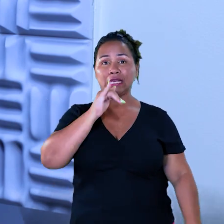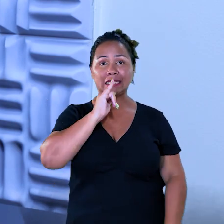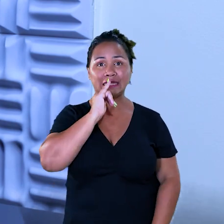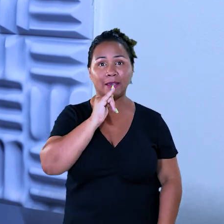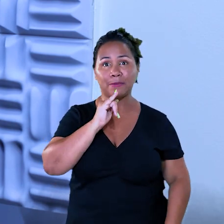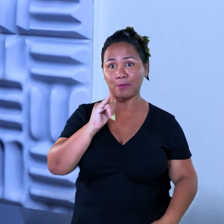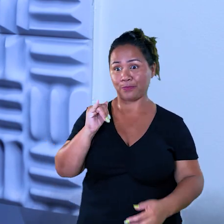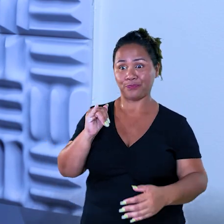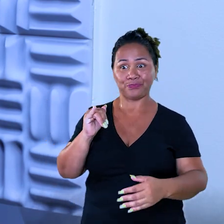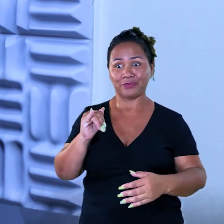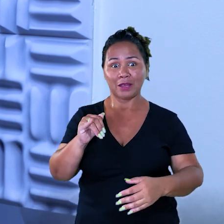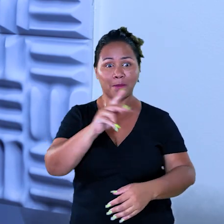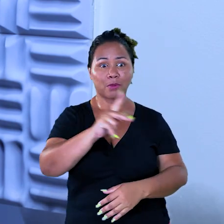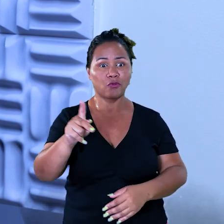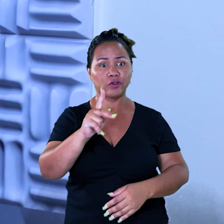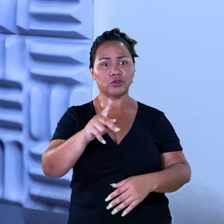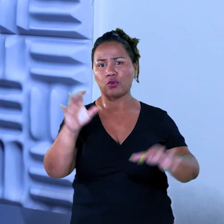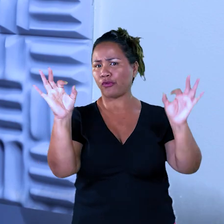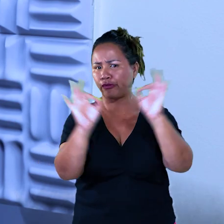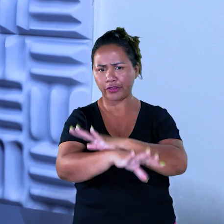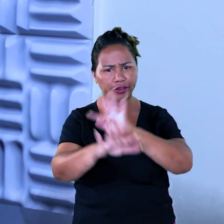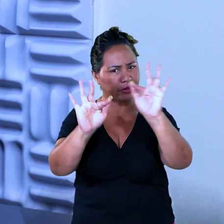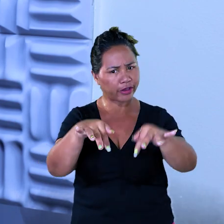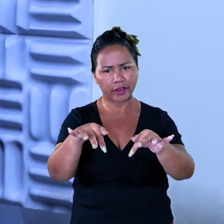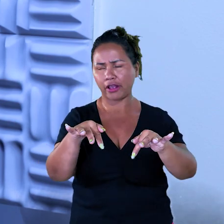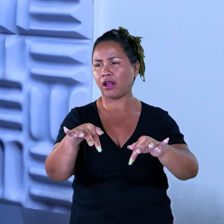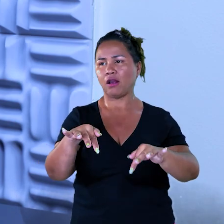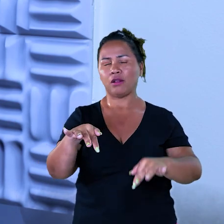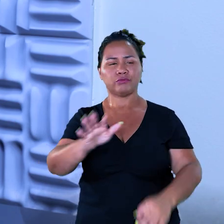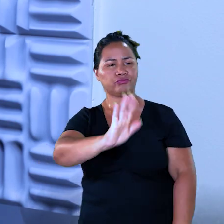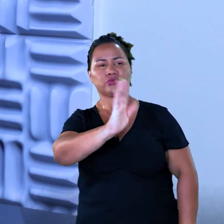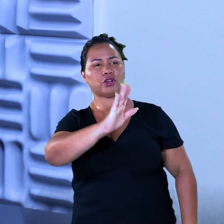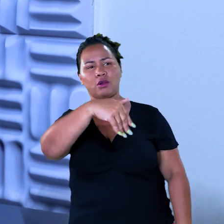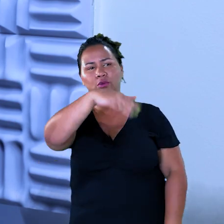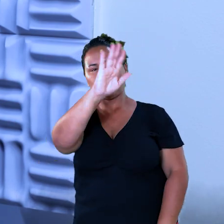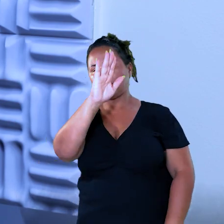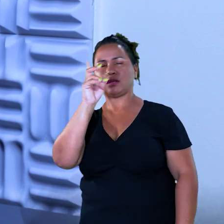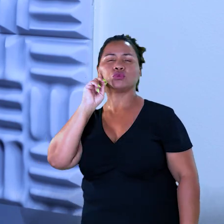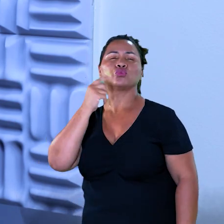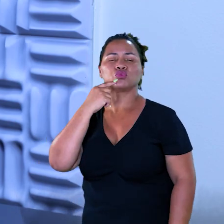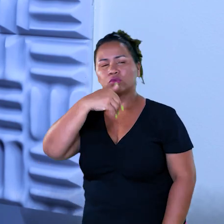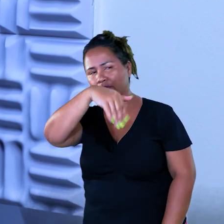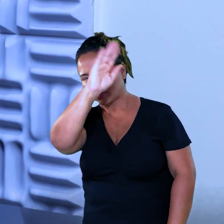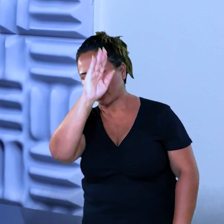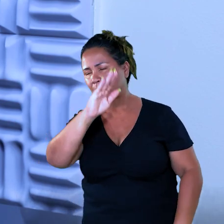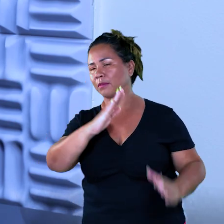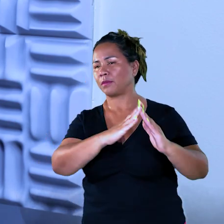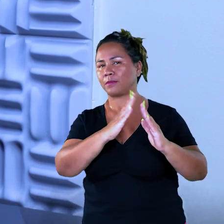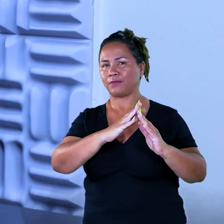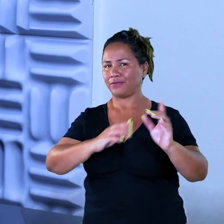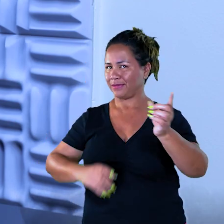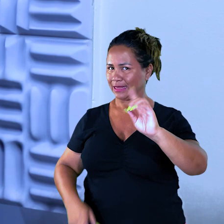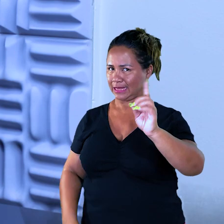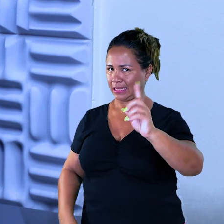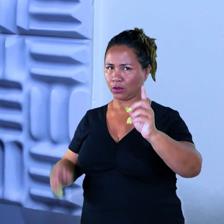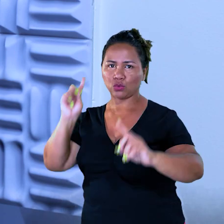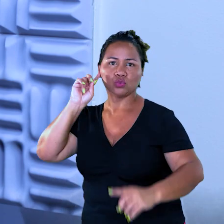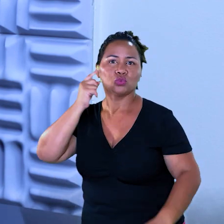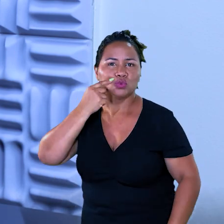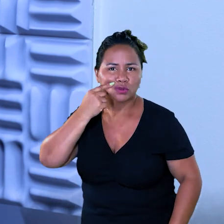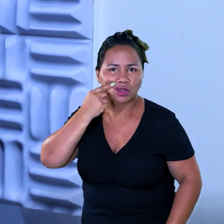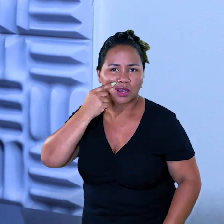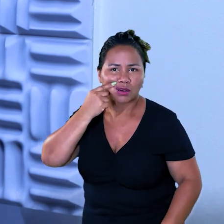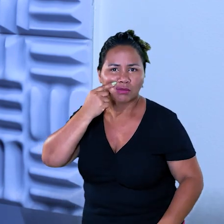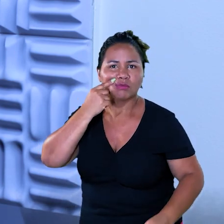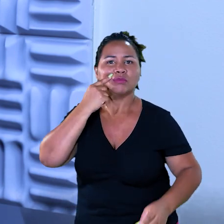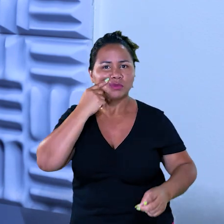não. É eu com o aluno sempre. Em eventos também, né, surdos cegos adultos e tal, é muito importante.